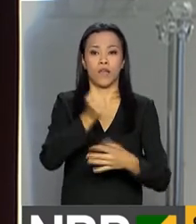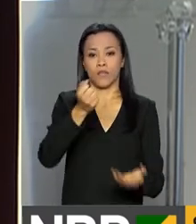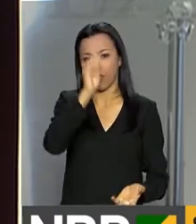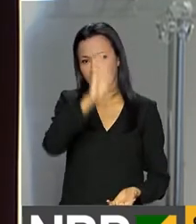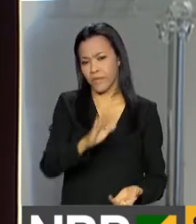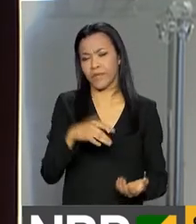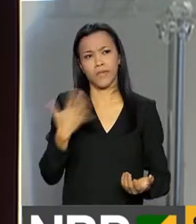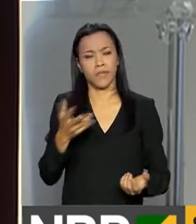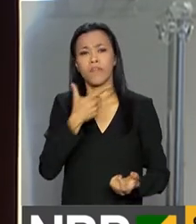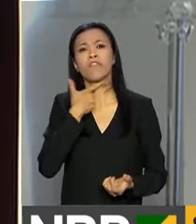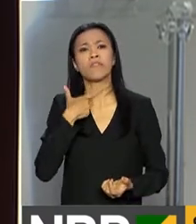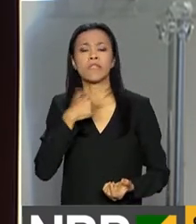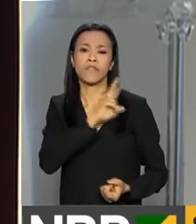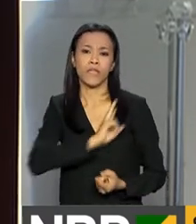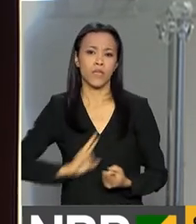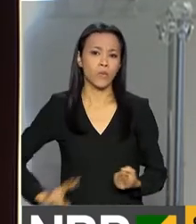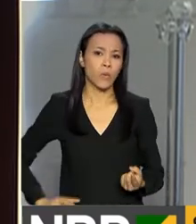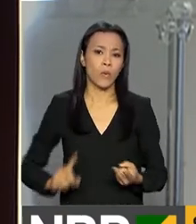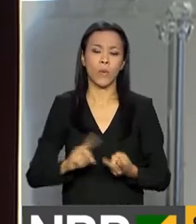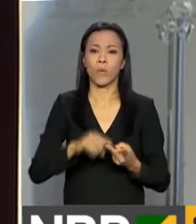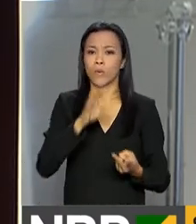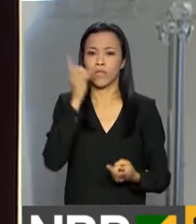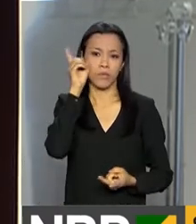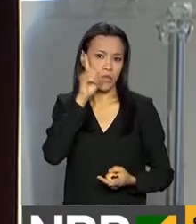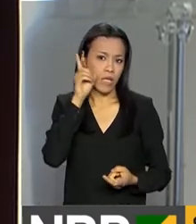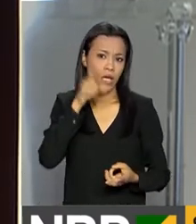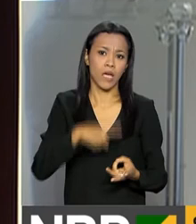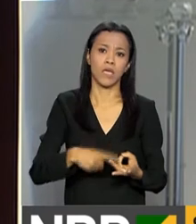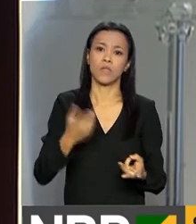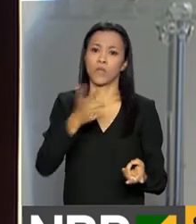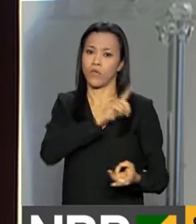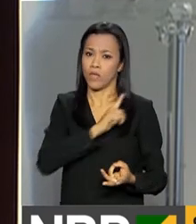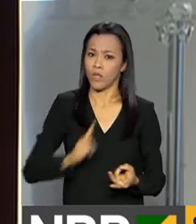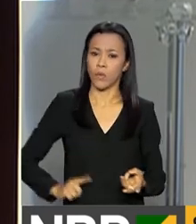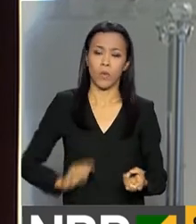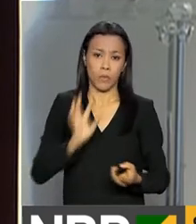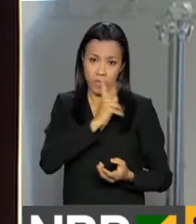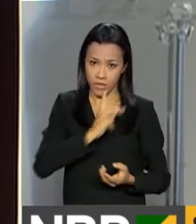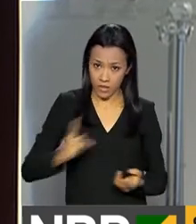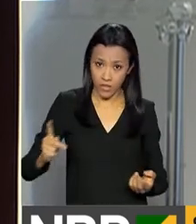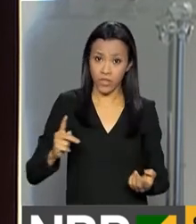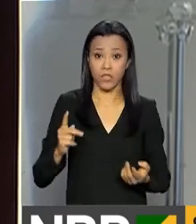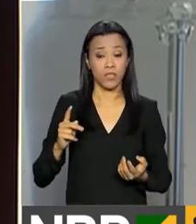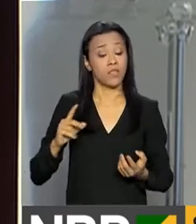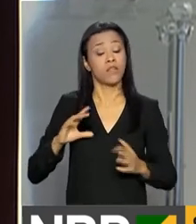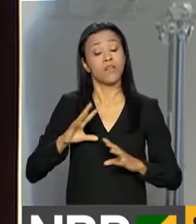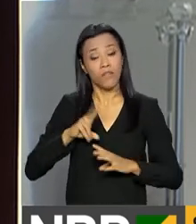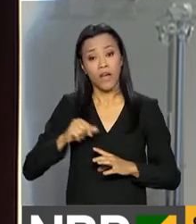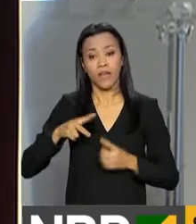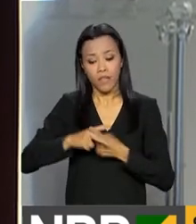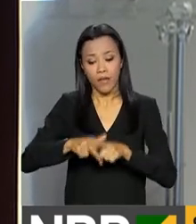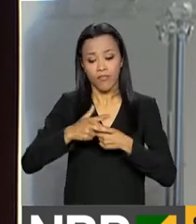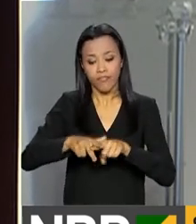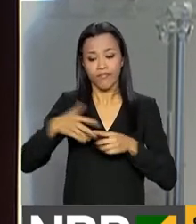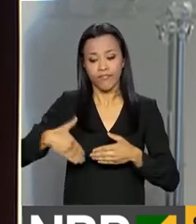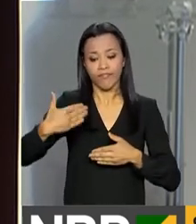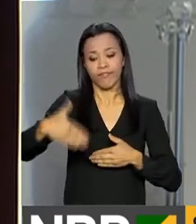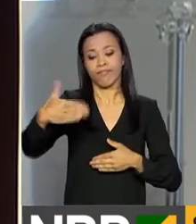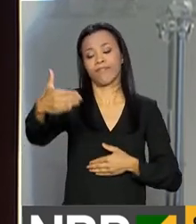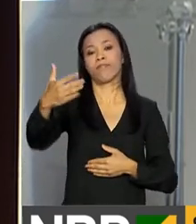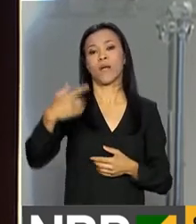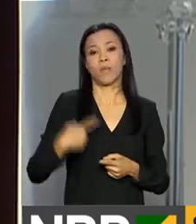vereador, deputado estadual, federal, governador, prefeito, presidente. Porque, de fato, a situação de cada